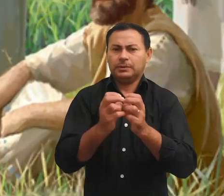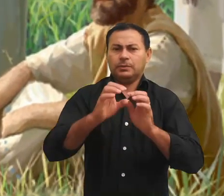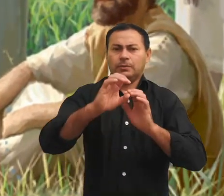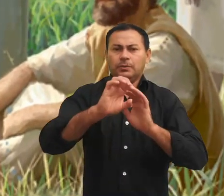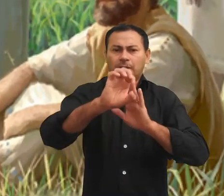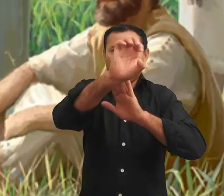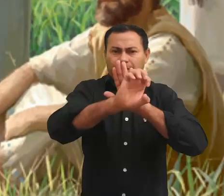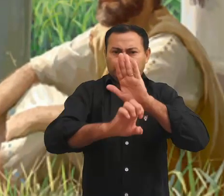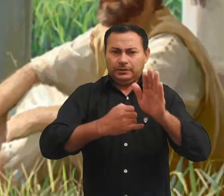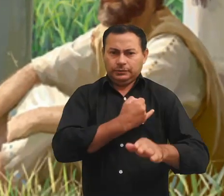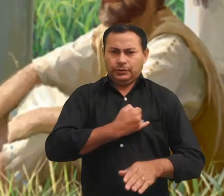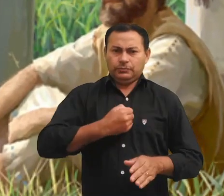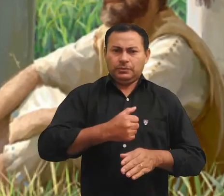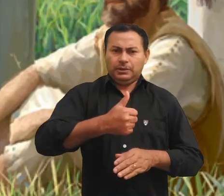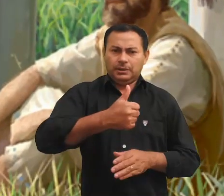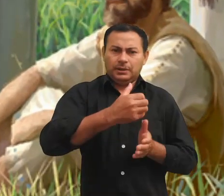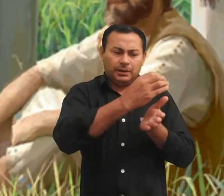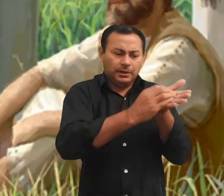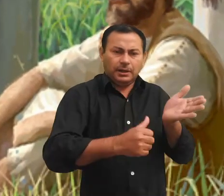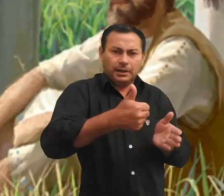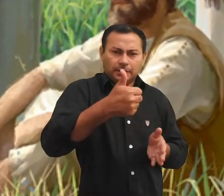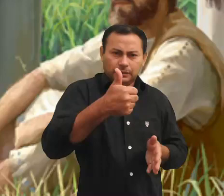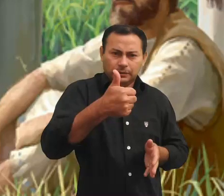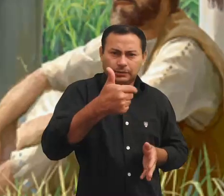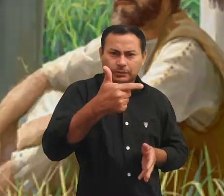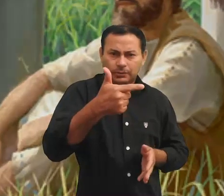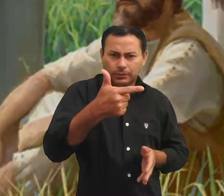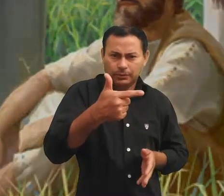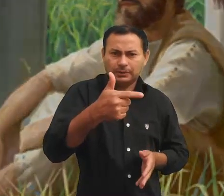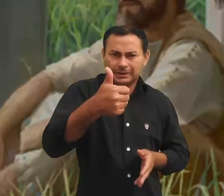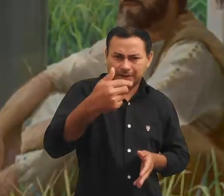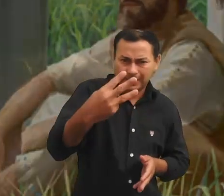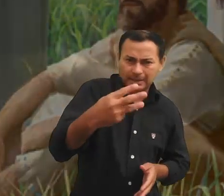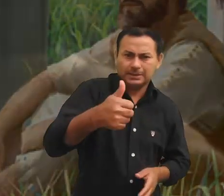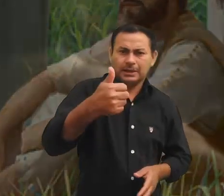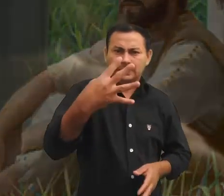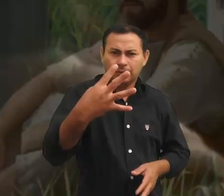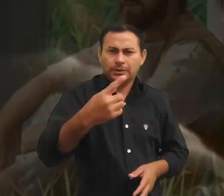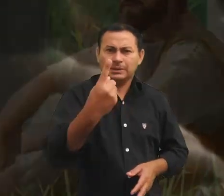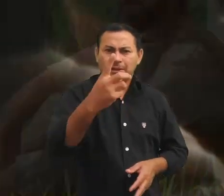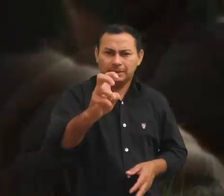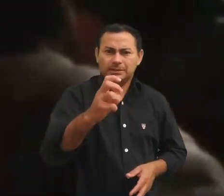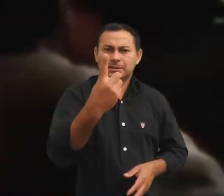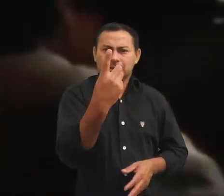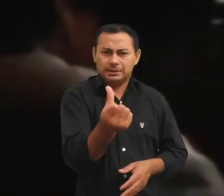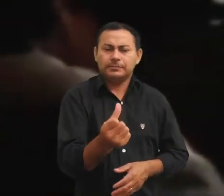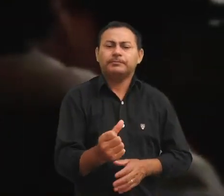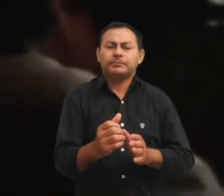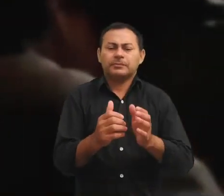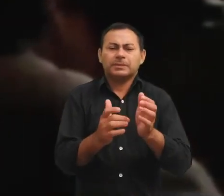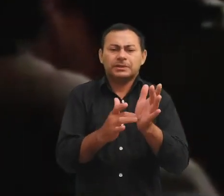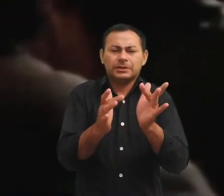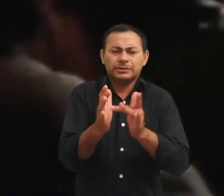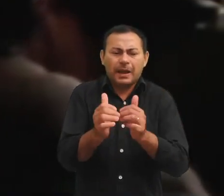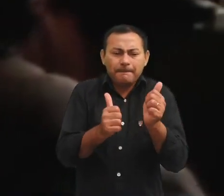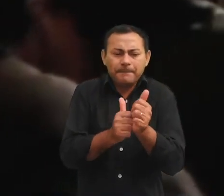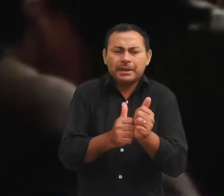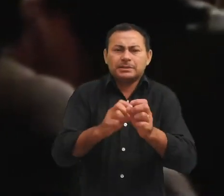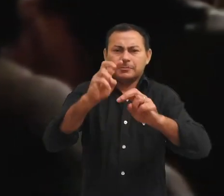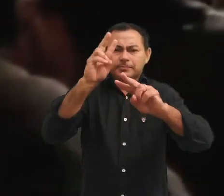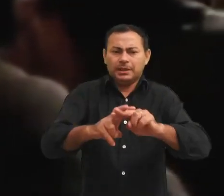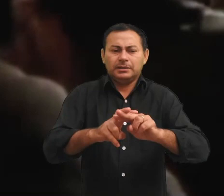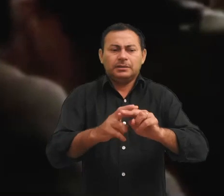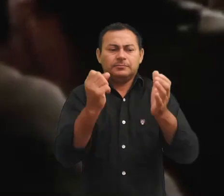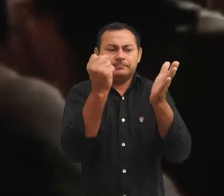Evangelho de João, capítulo 13, 14, 15 e 16. Isso aconteceu quando Jesus estava prestes a